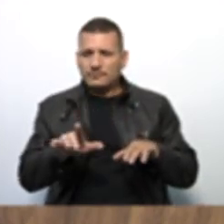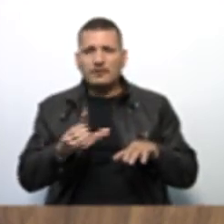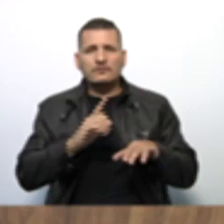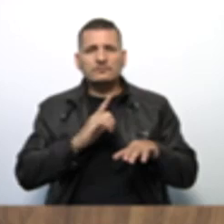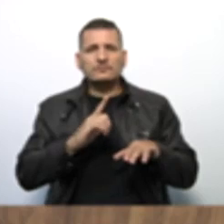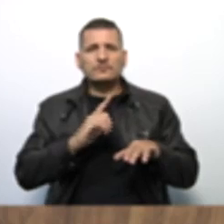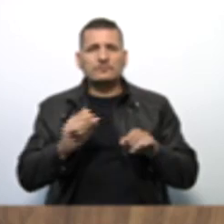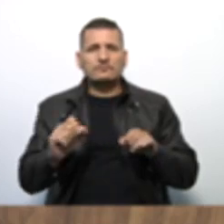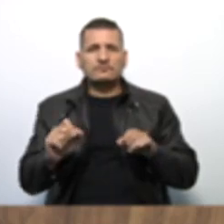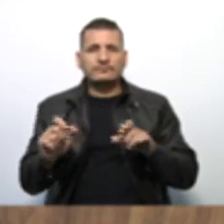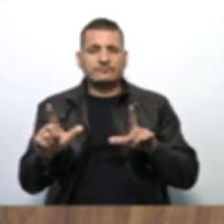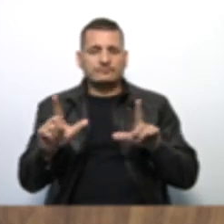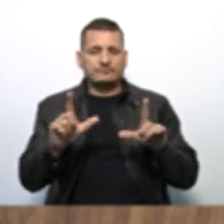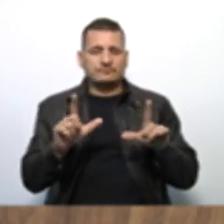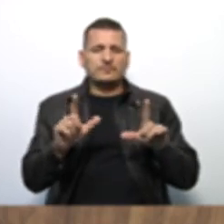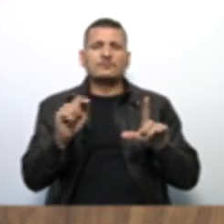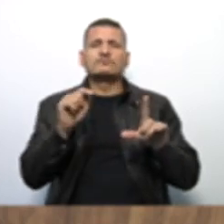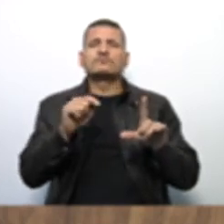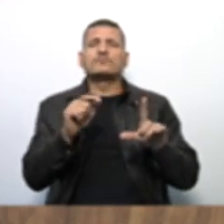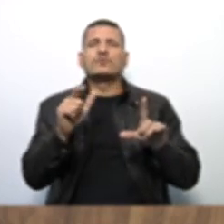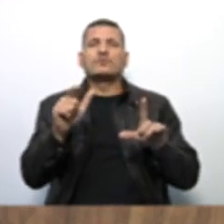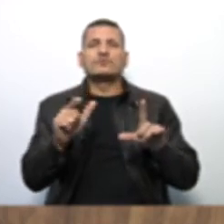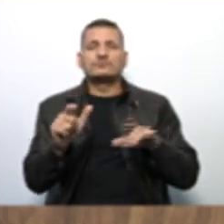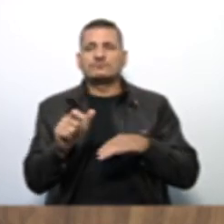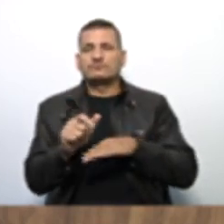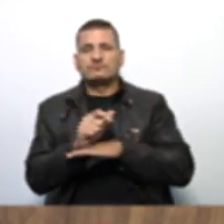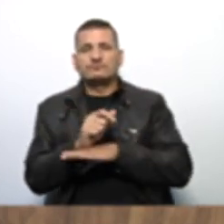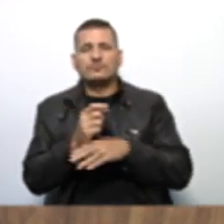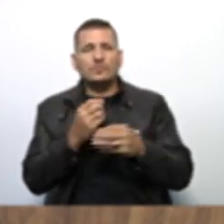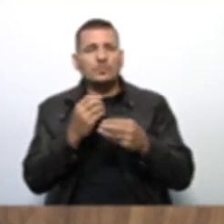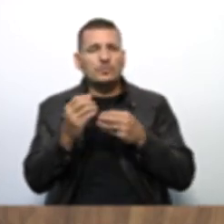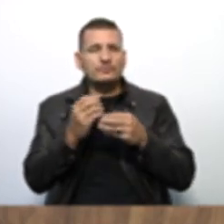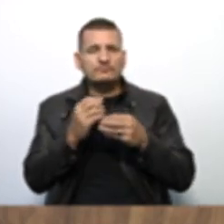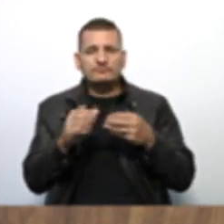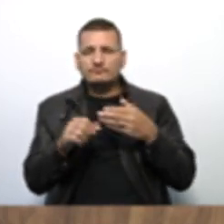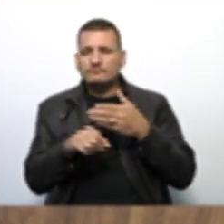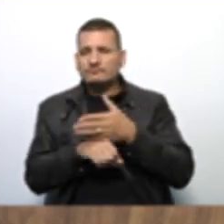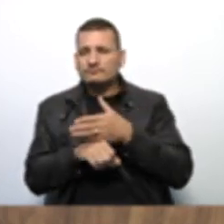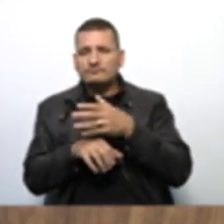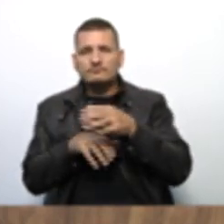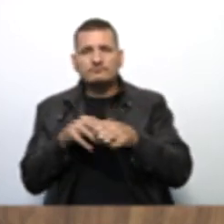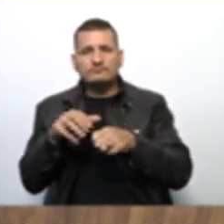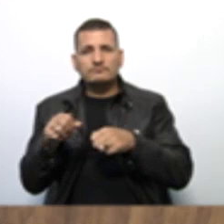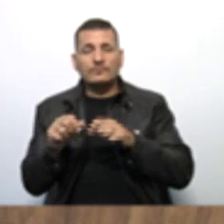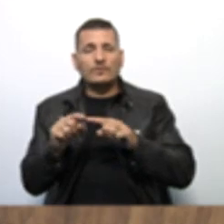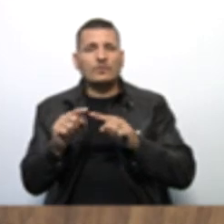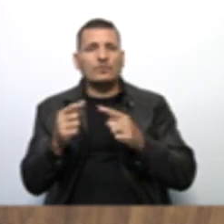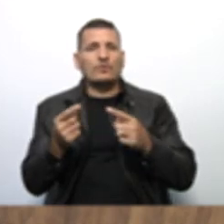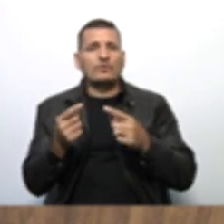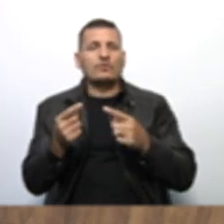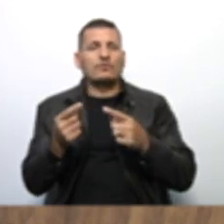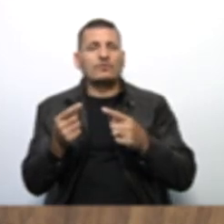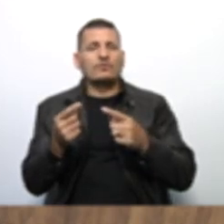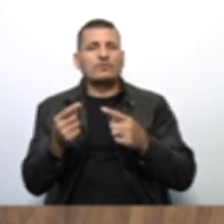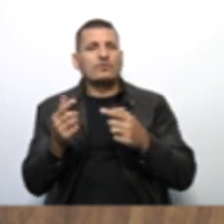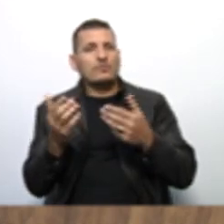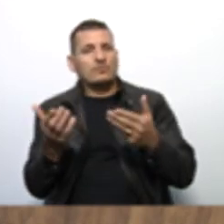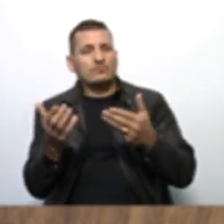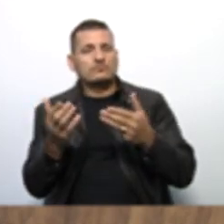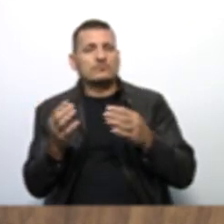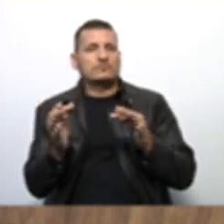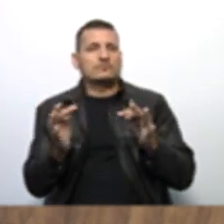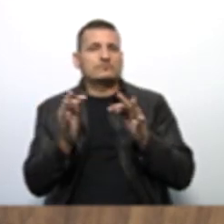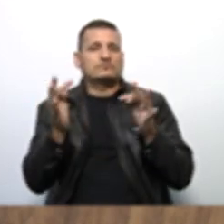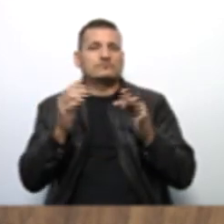retorno, onde que aquilo está armazenado, como que a gente faz para acessar isso, quais são as tecnologias que a gente tem para poder fazer esse